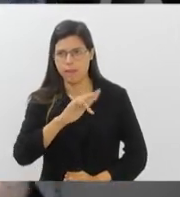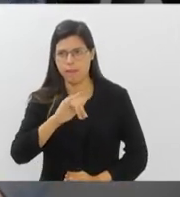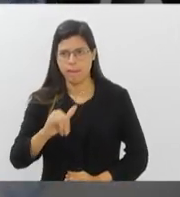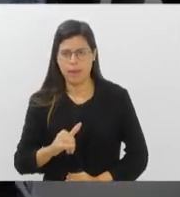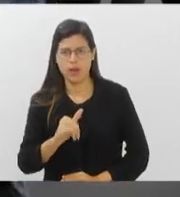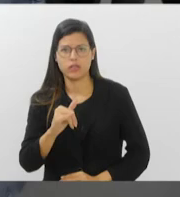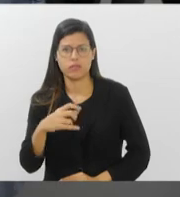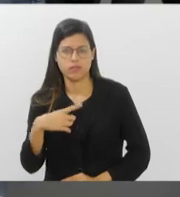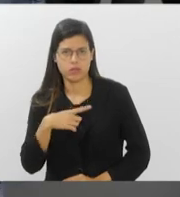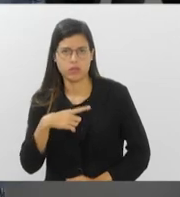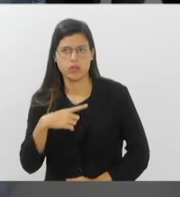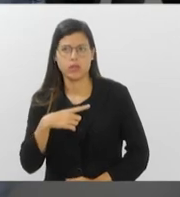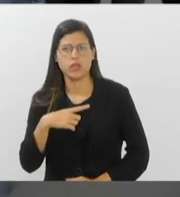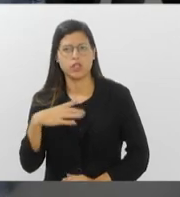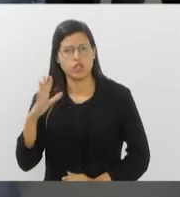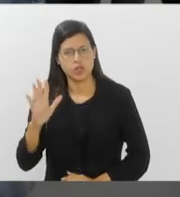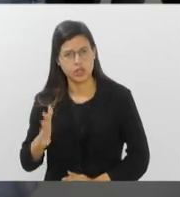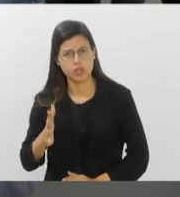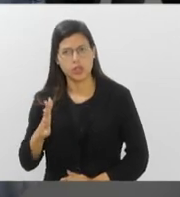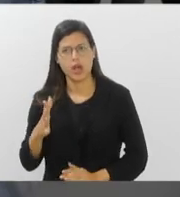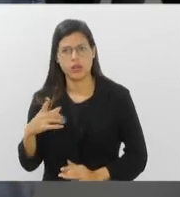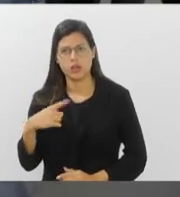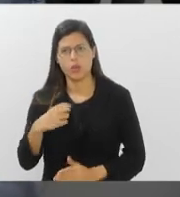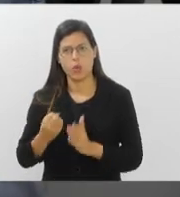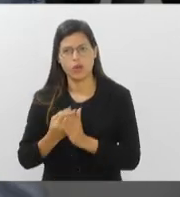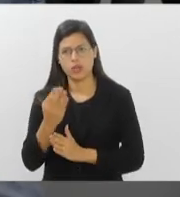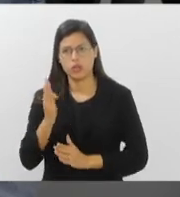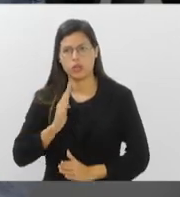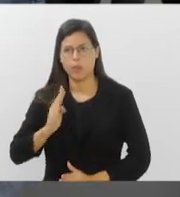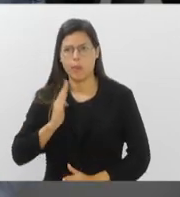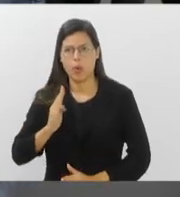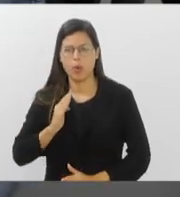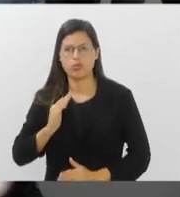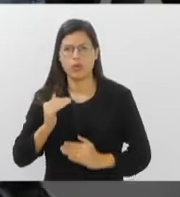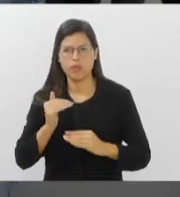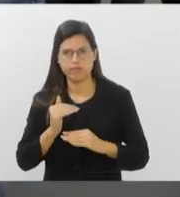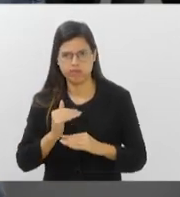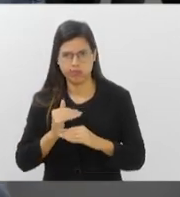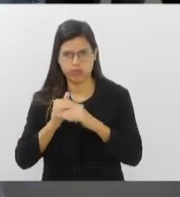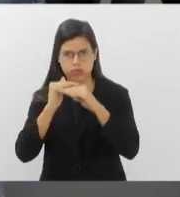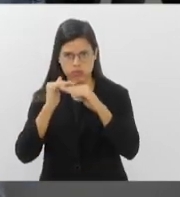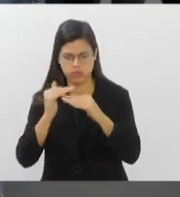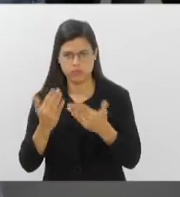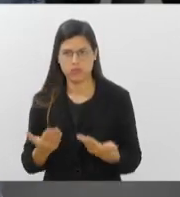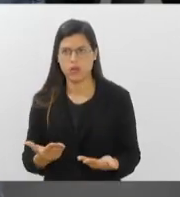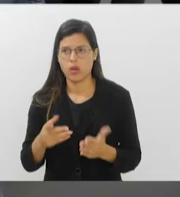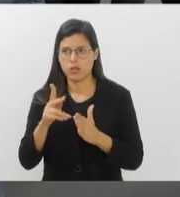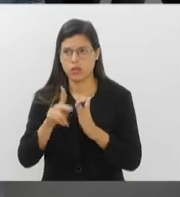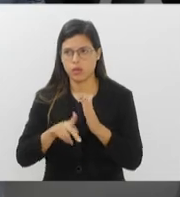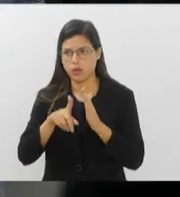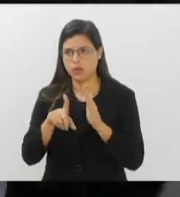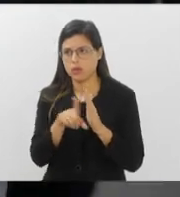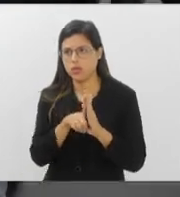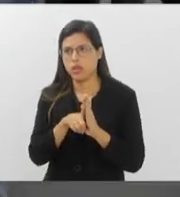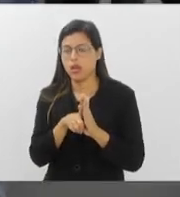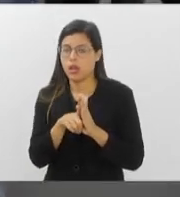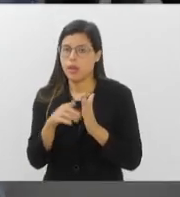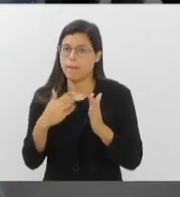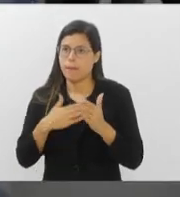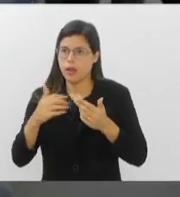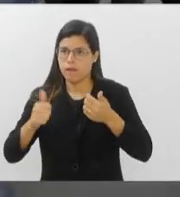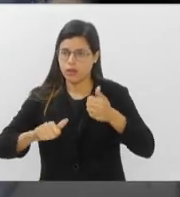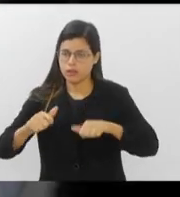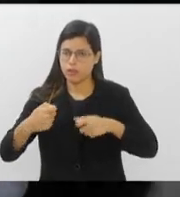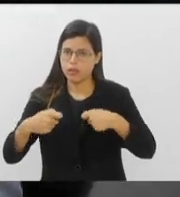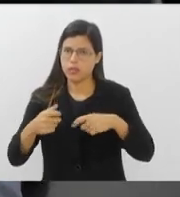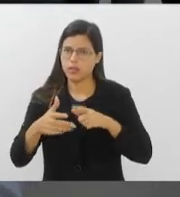gestor, eles já vão prever um número de bolsas que seja compatível. O projeto, na minha avaliação, ainda precisa ser aperfeiçoado